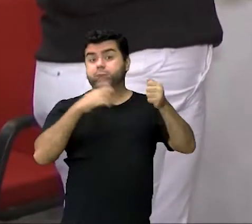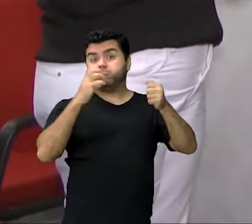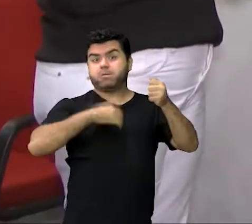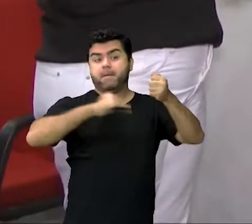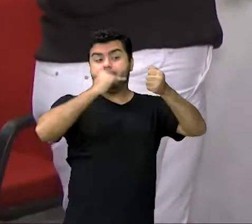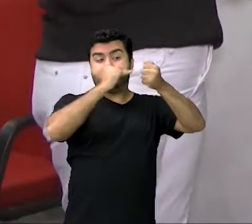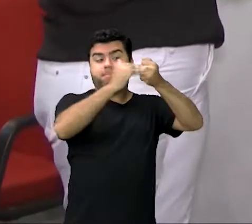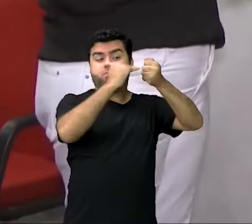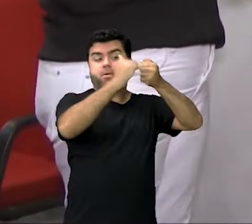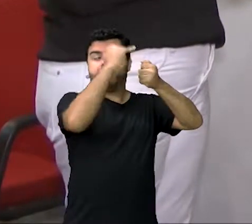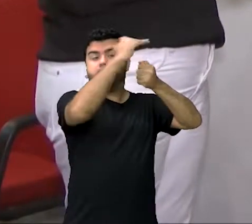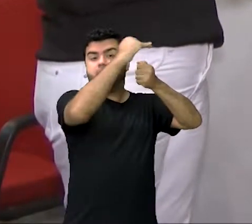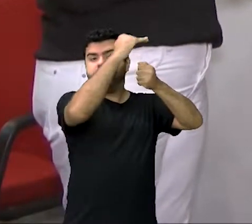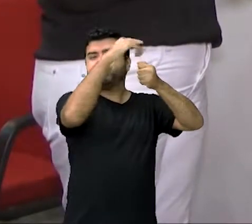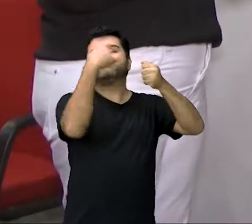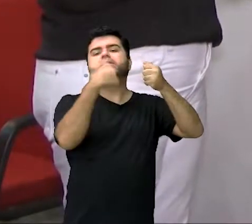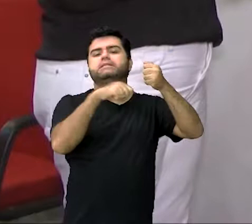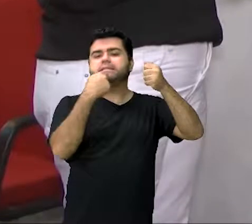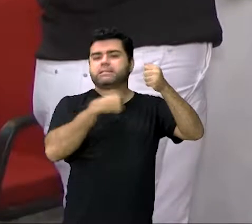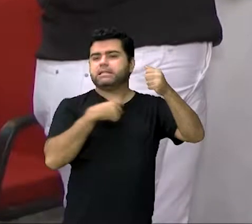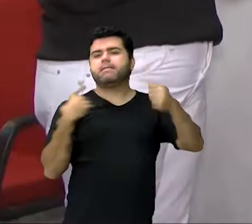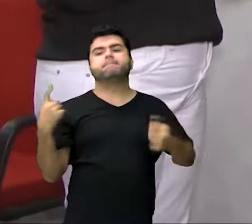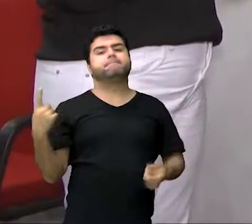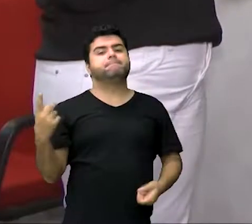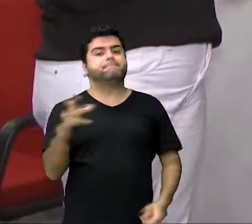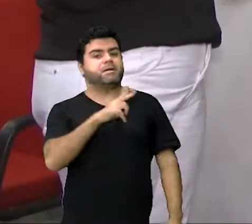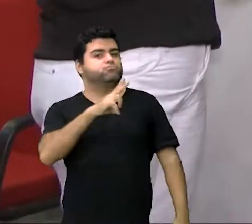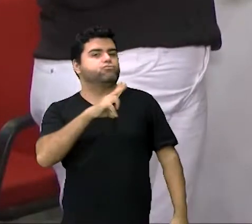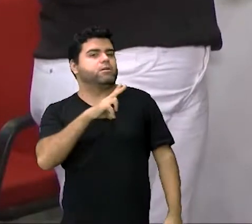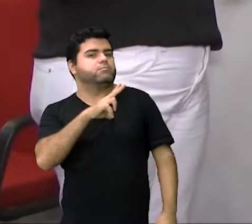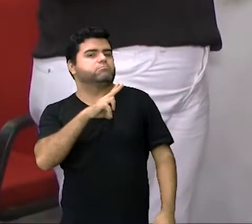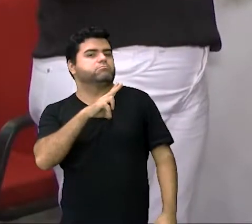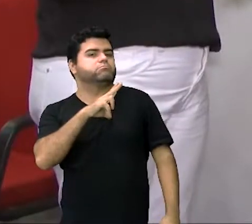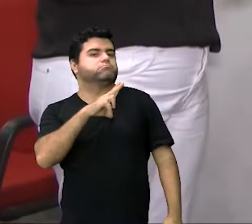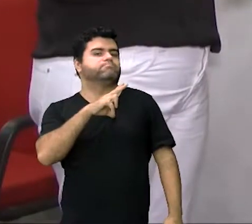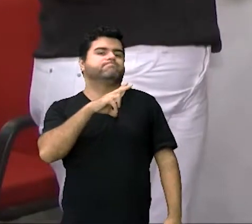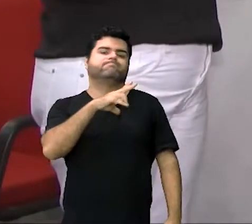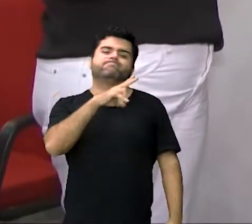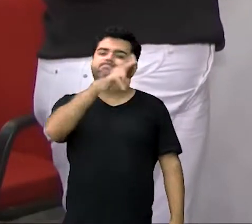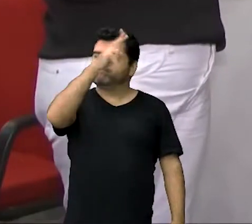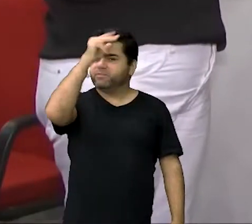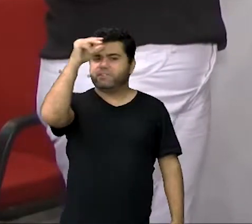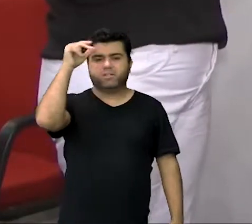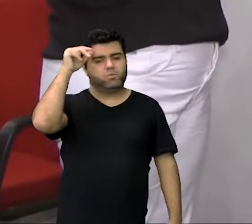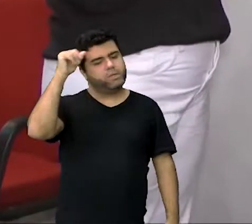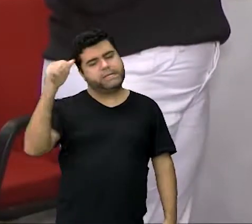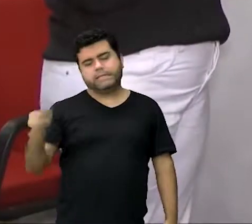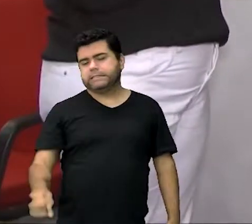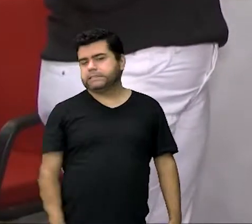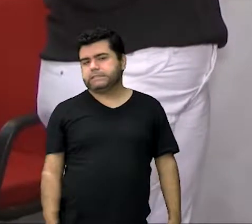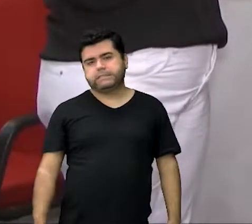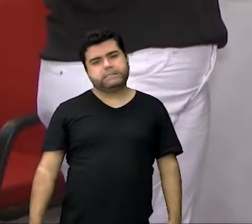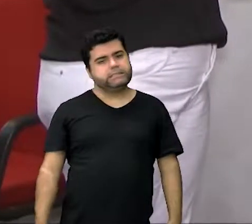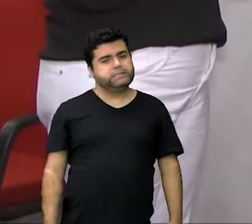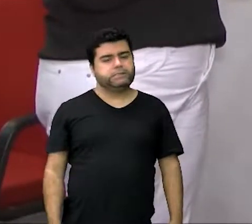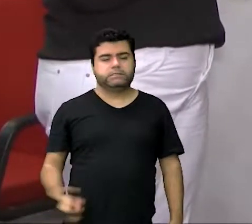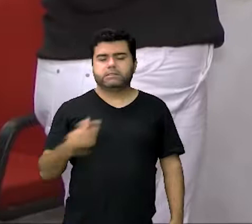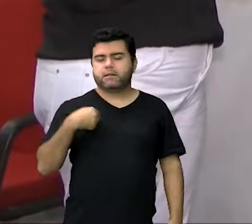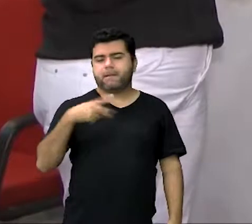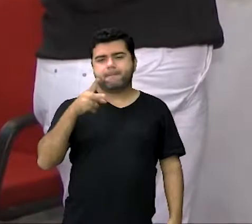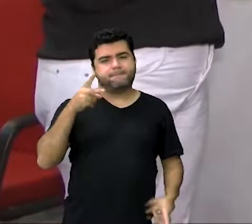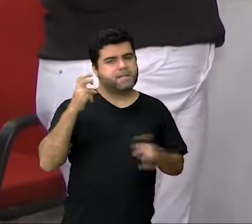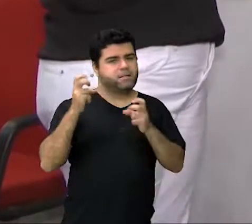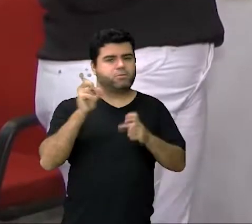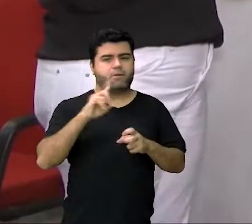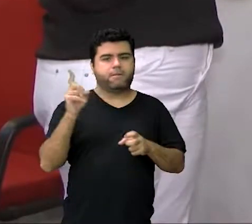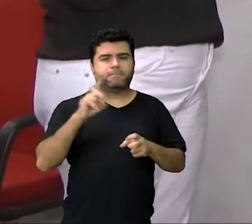precisam de um atendimento individualizado. O município ainda continua não considerando essa situação e tratando